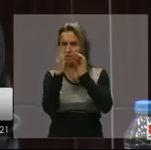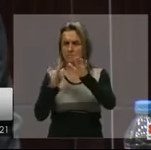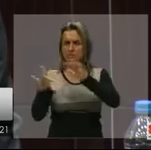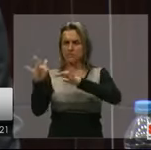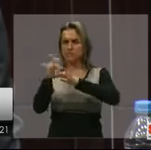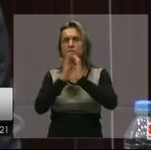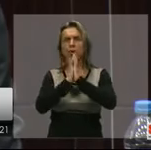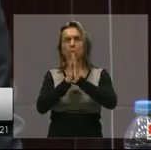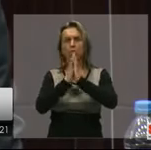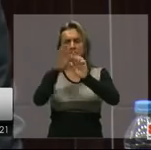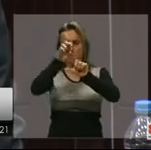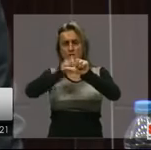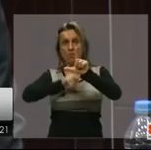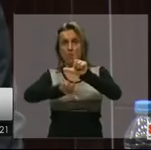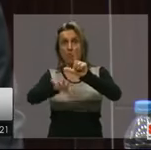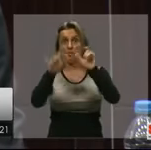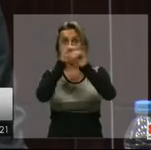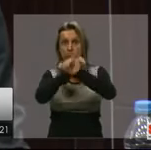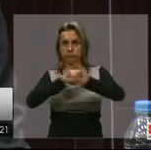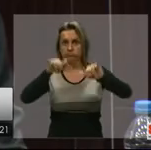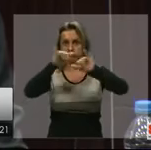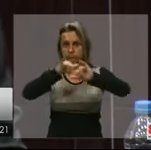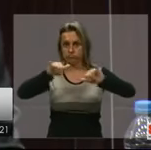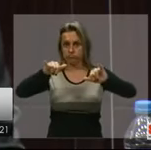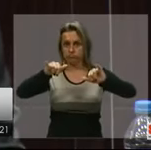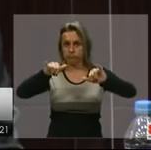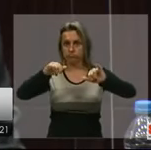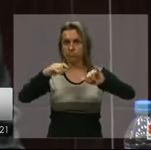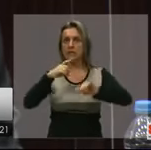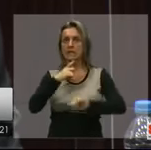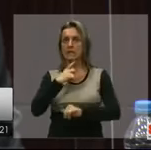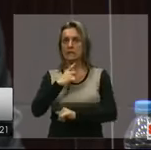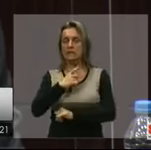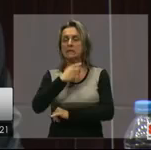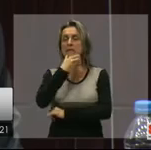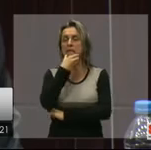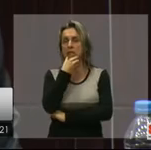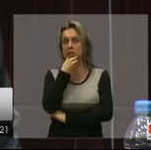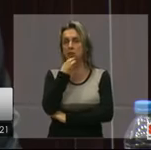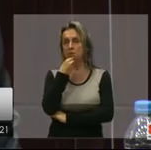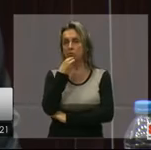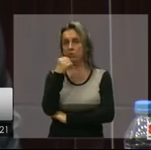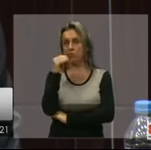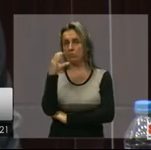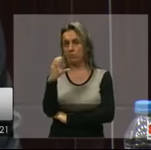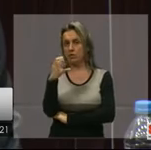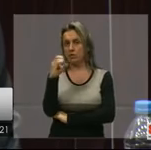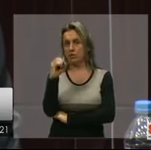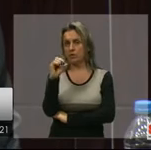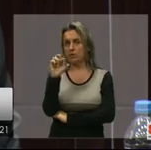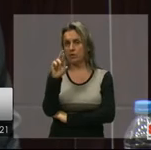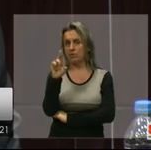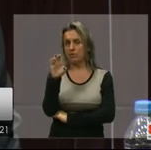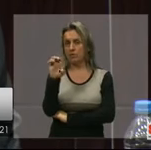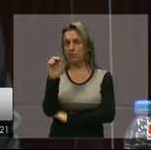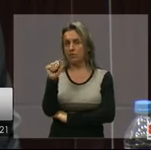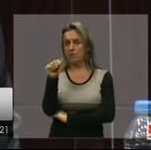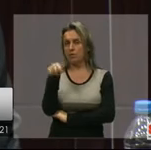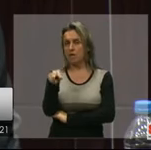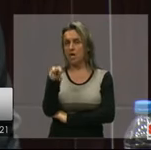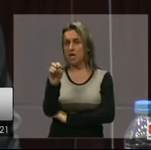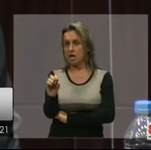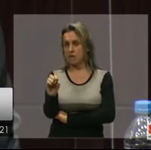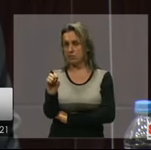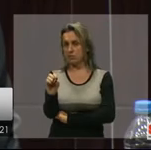favor, esta informação. Tem um coreano que ele está bem endividado e aí ele